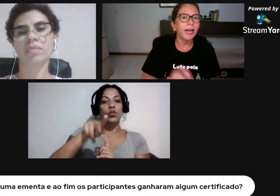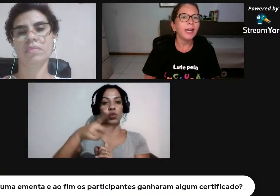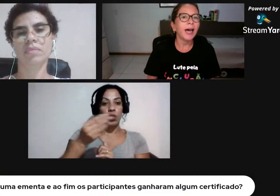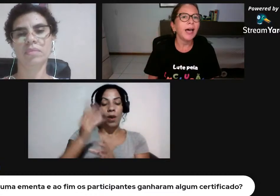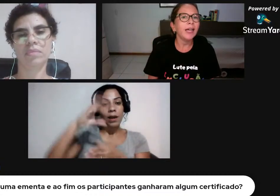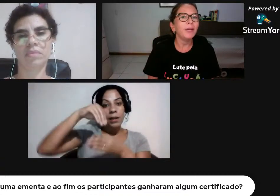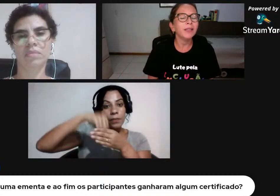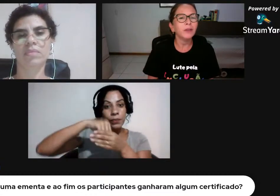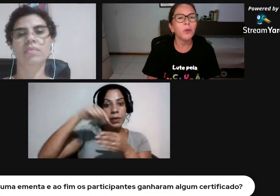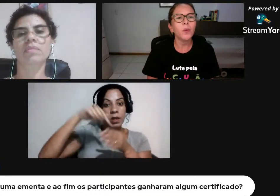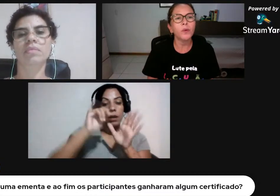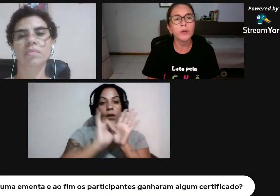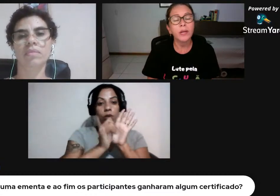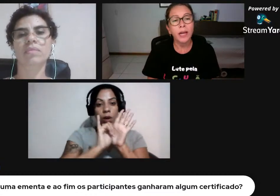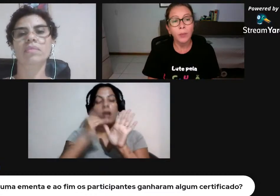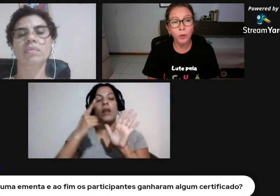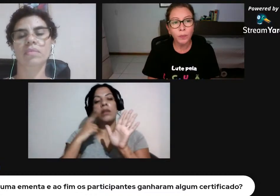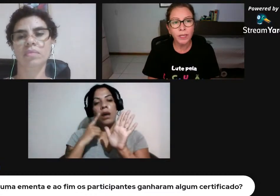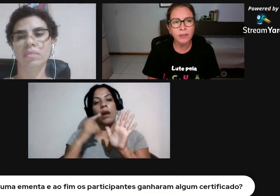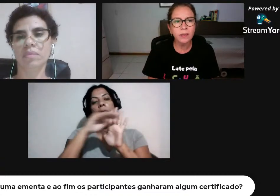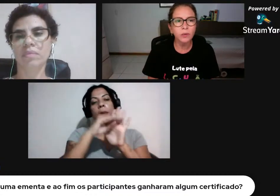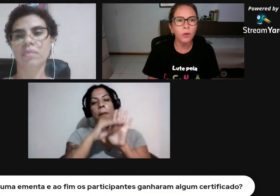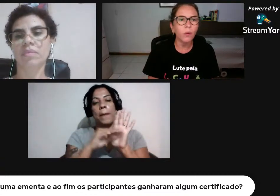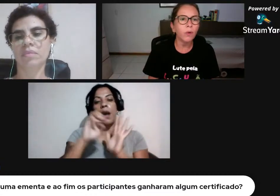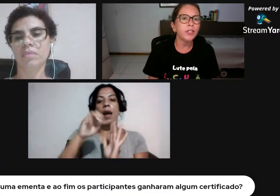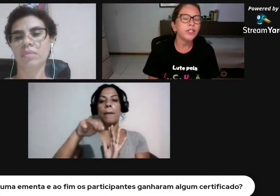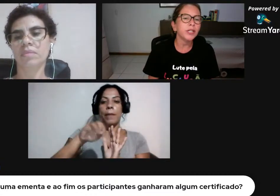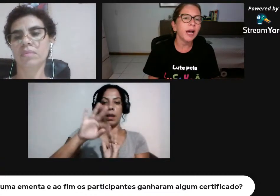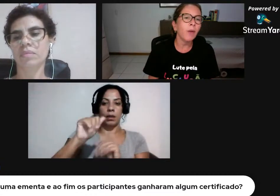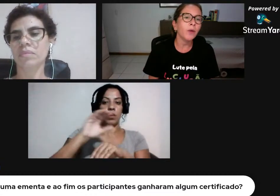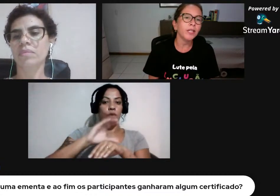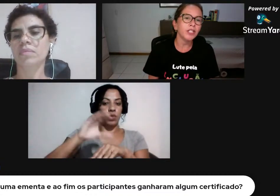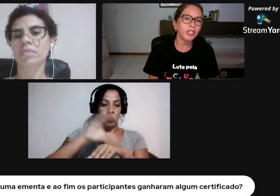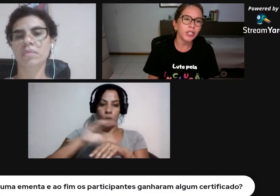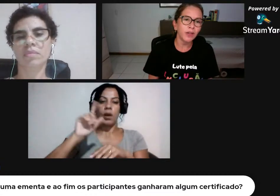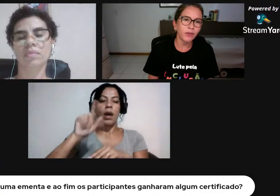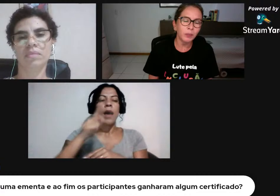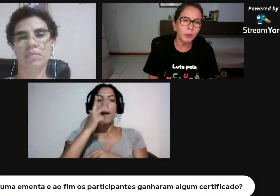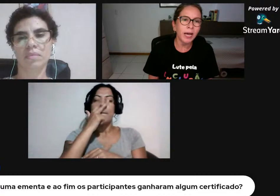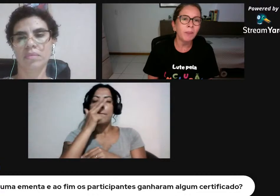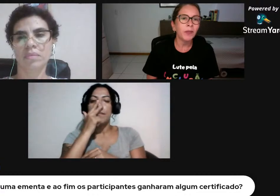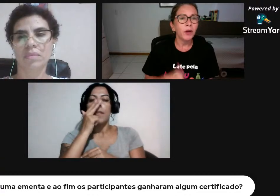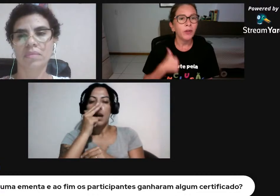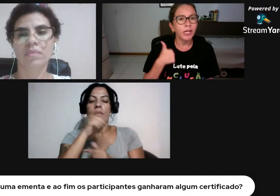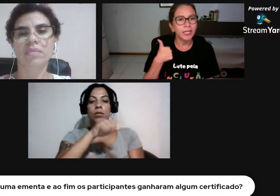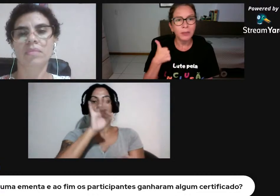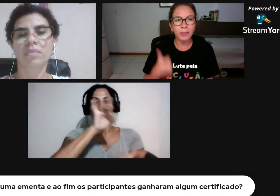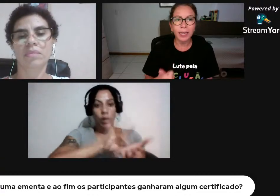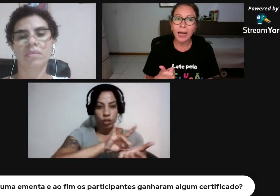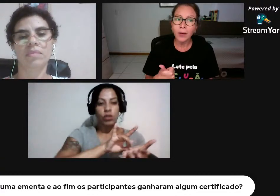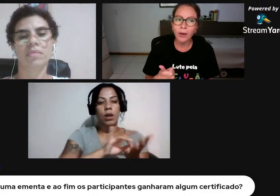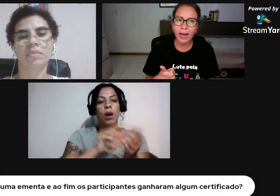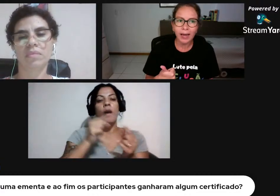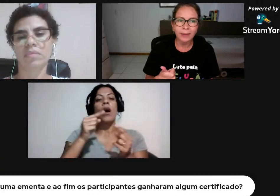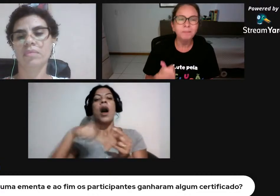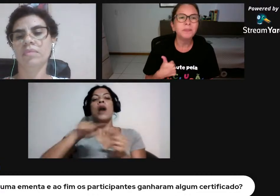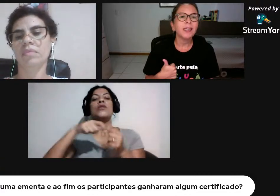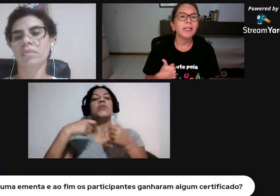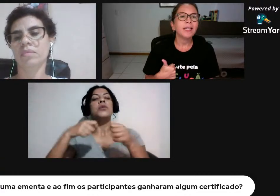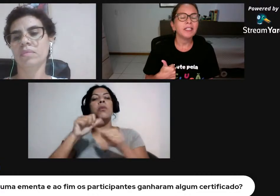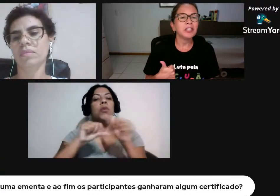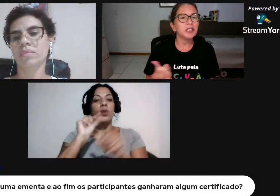aí tem lá a ementa do curso. É muito parecido com o original, o que a gente teve que mudar. Foi a questão da carga